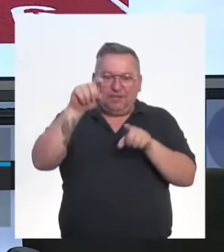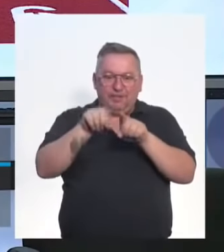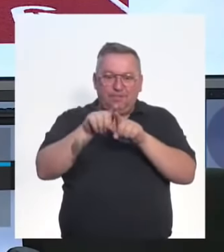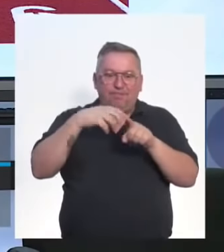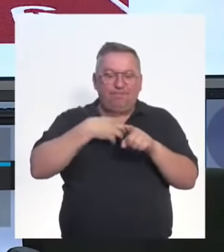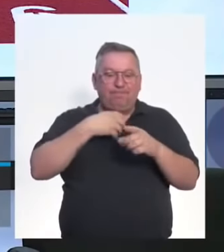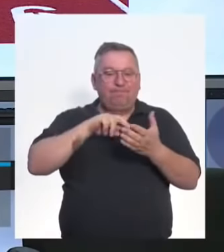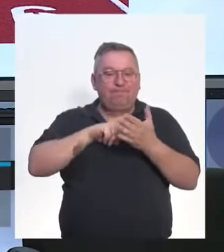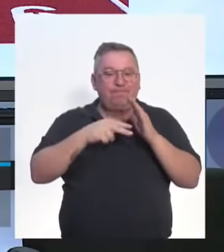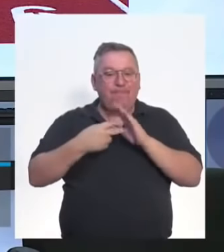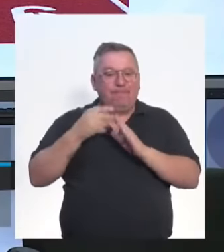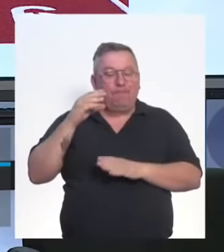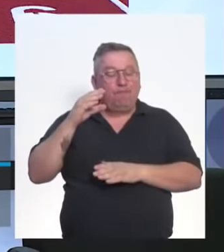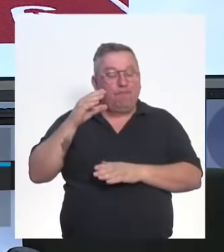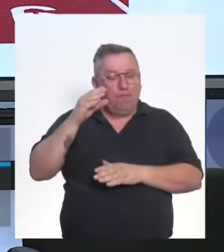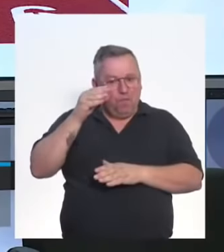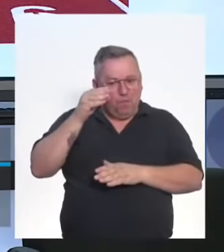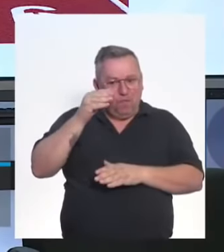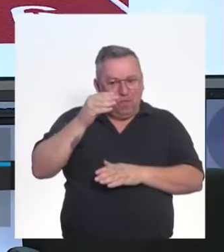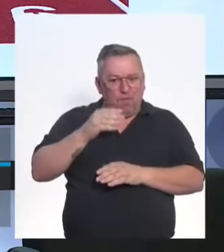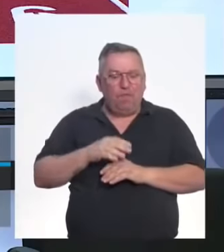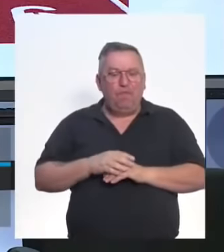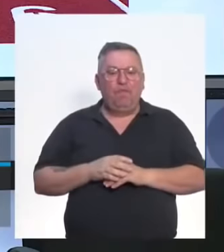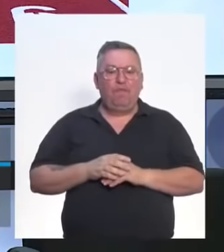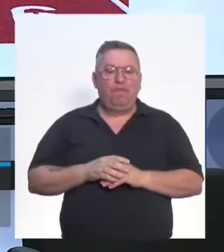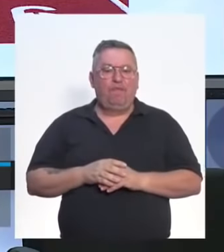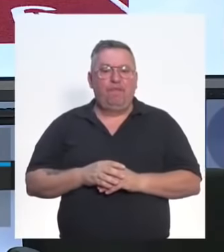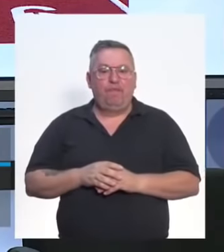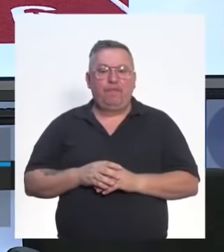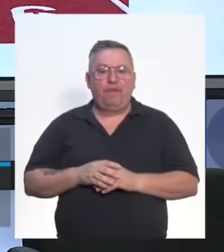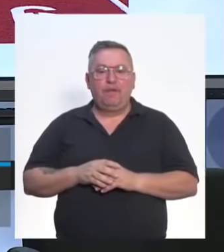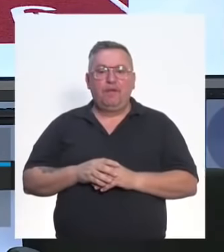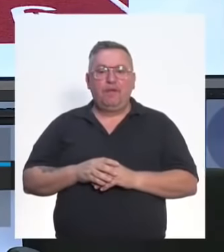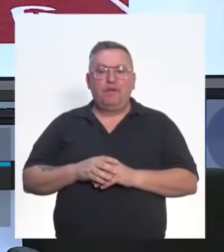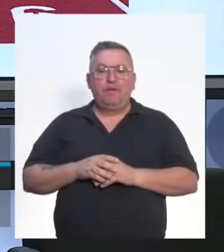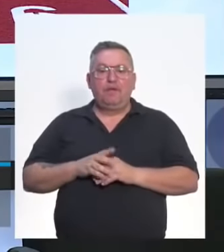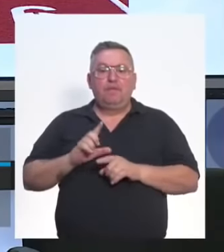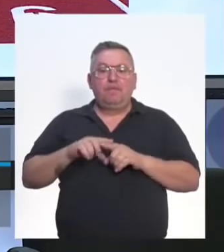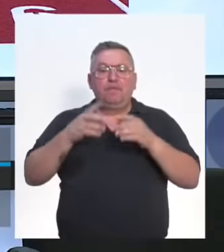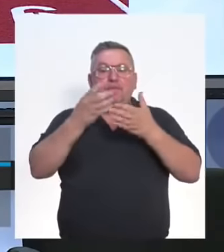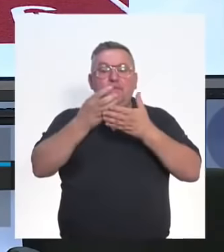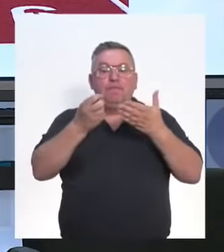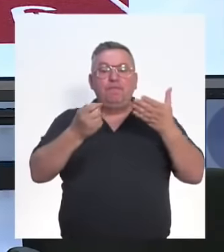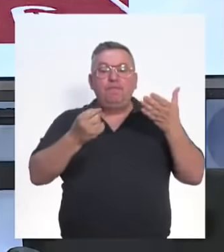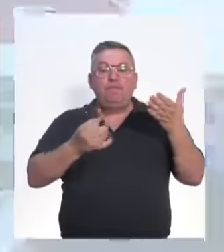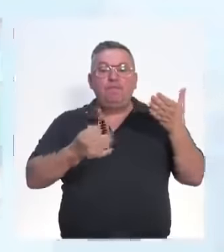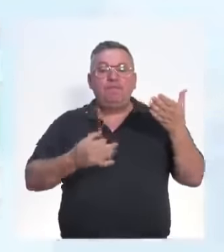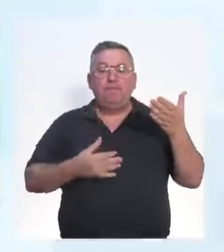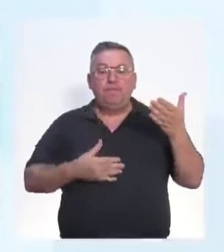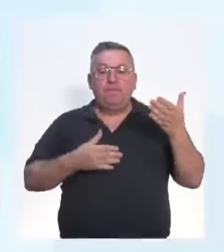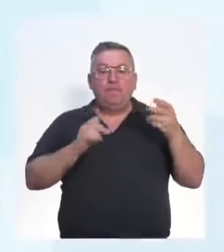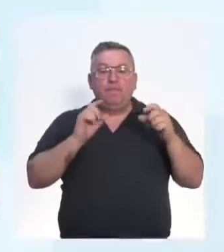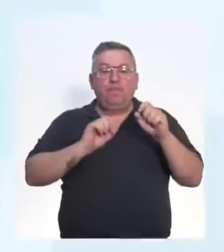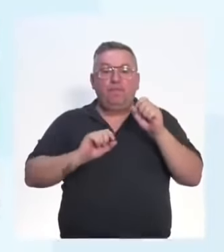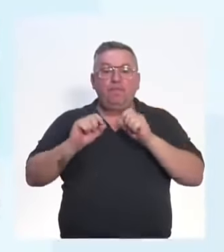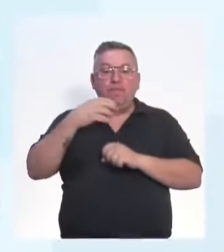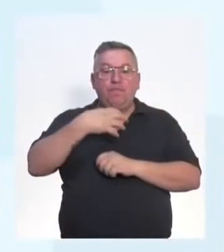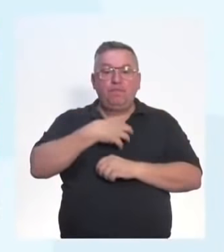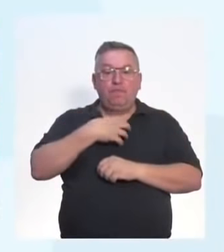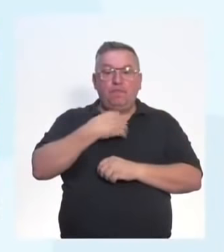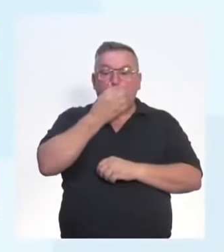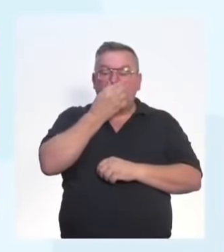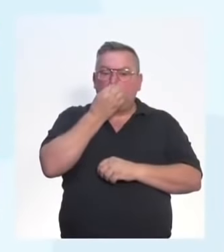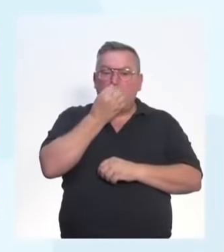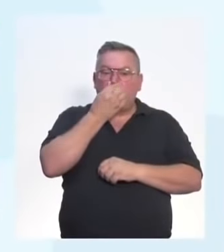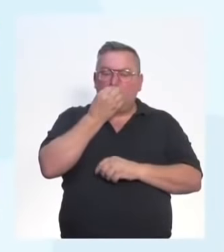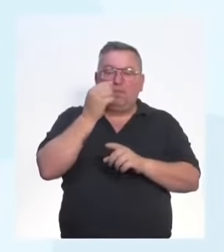curioso e importante para essa frase. Tá ok? A gente vai descrever, né, um pouco da situação onde você